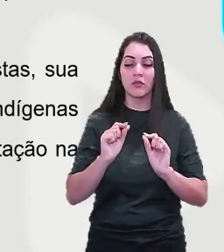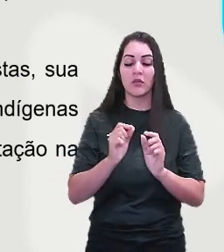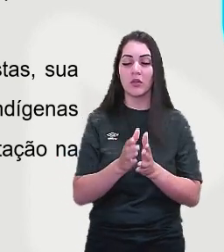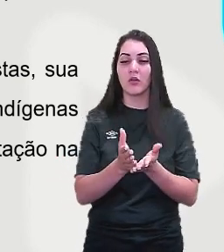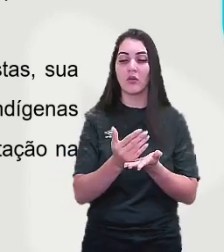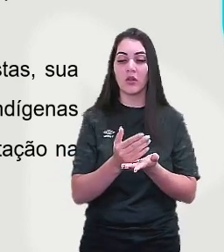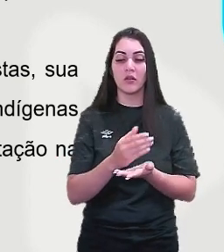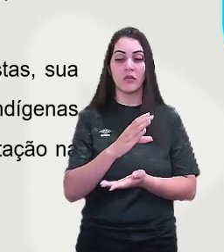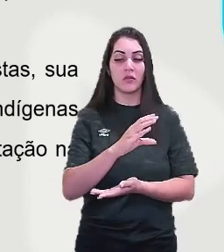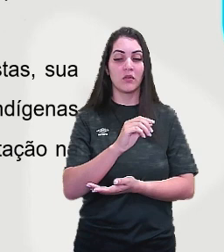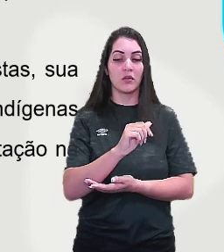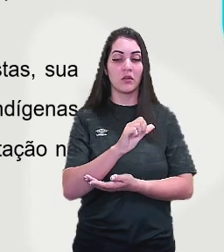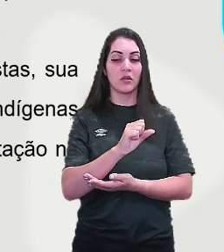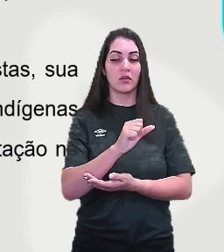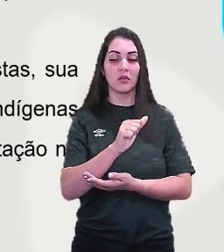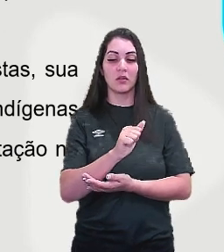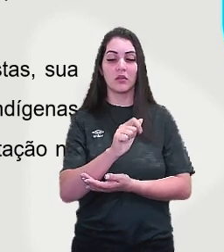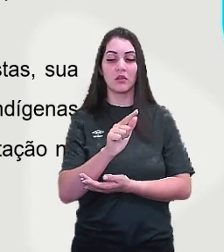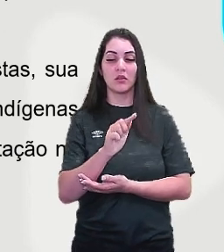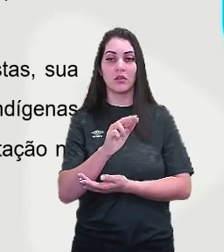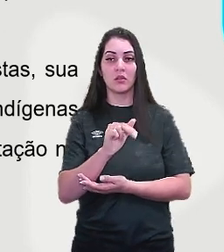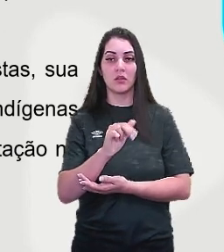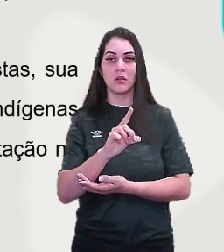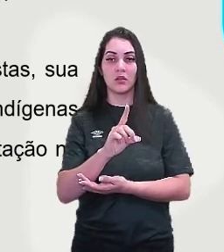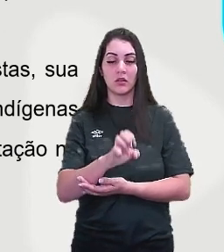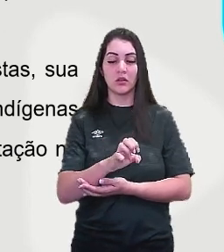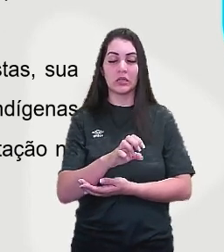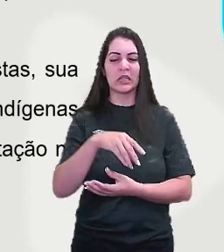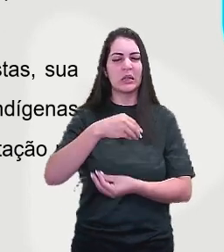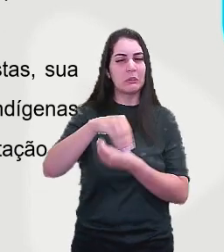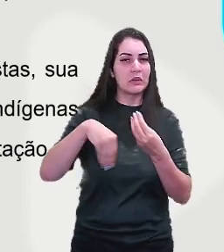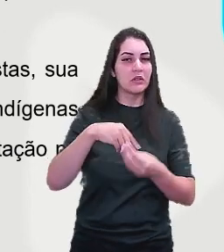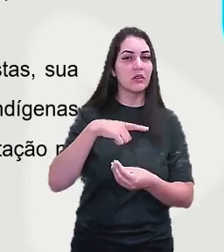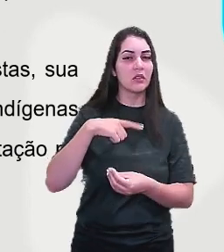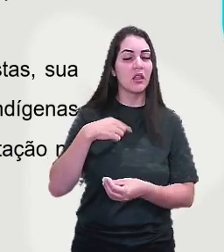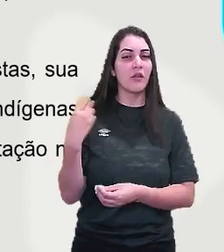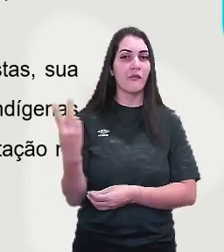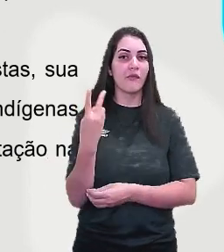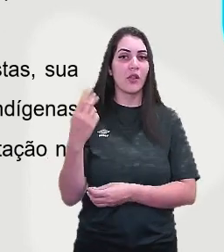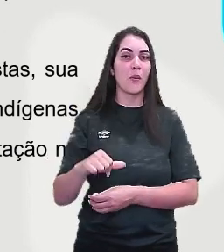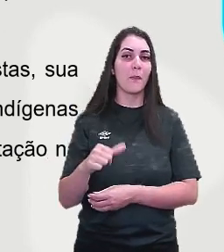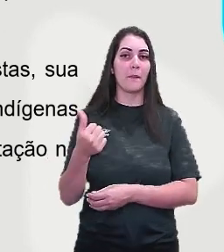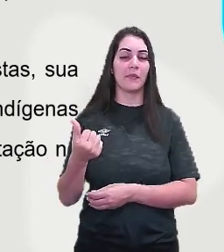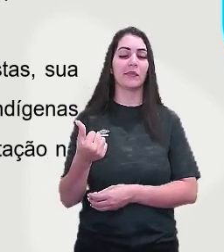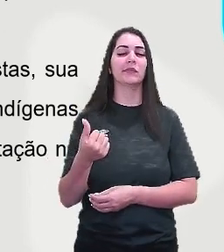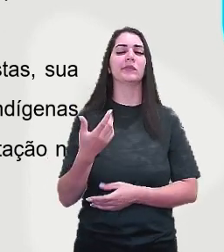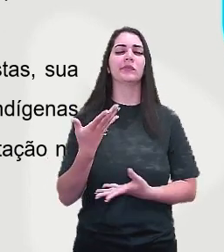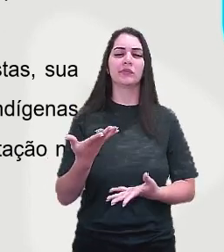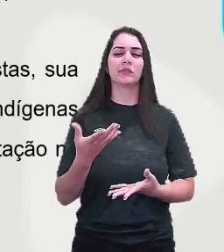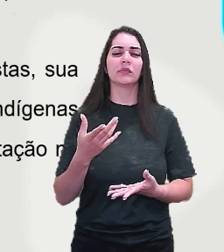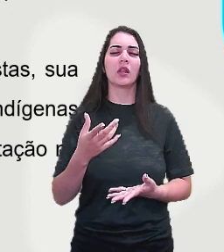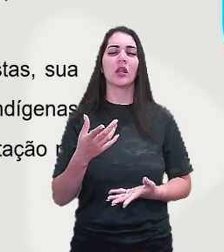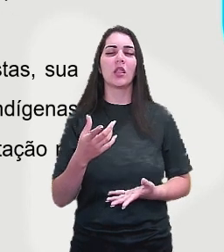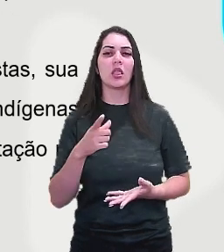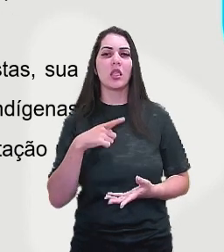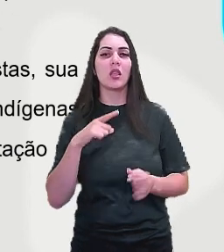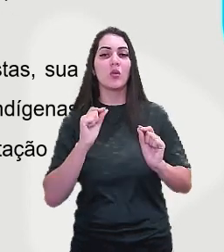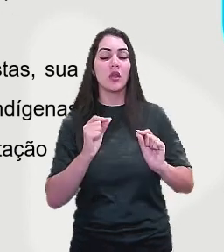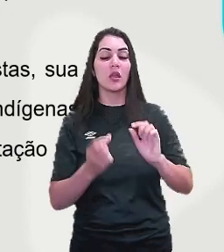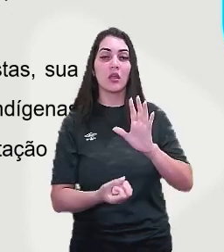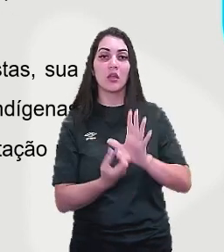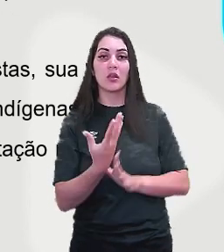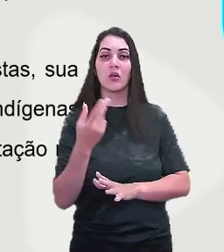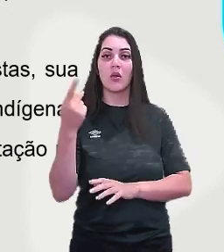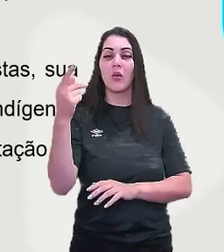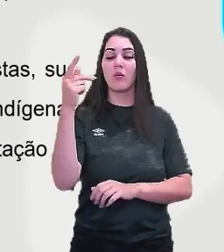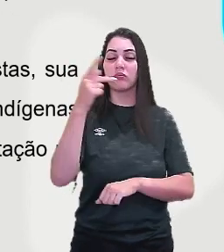a mestiçagem ganha um valor positivo. Segundo Freire, a miscigenação de etnias produziu um país onde viviam